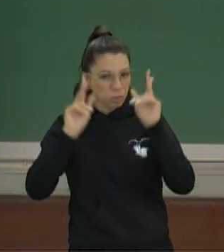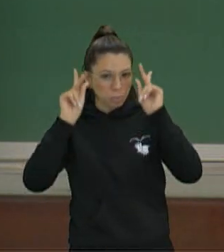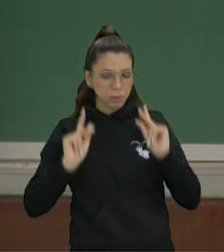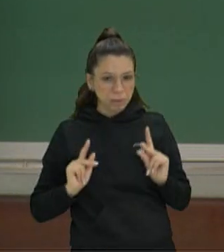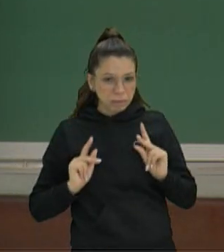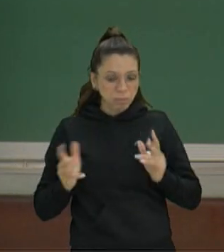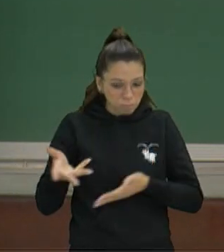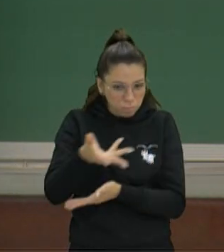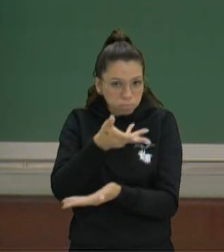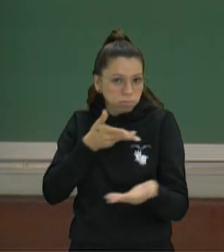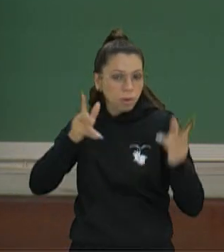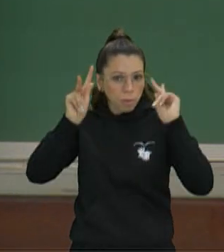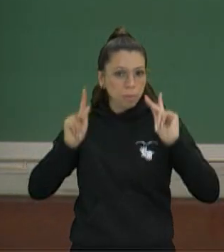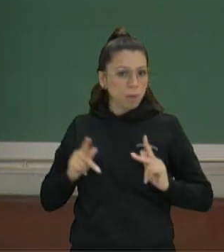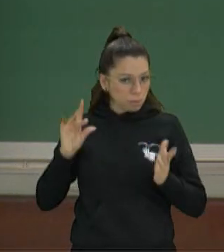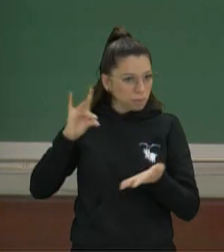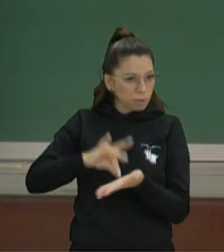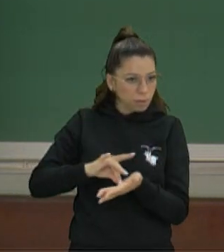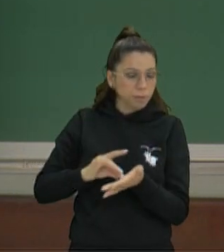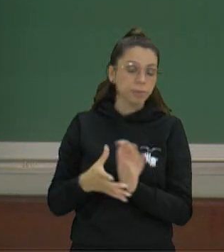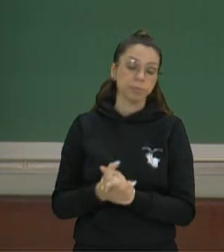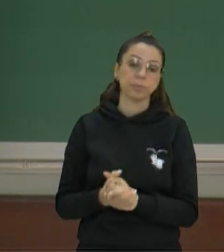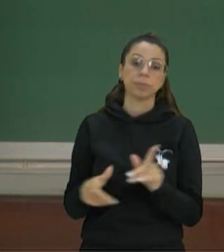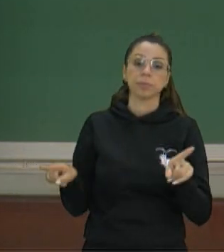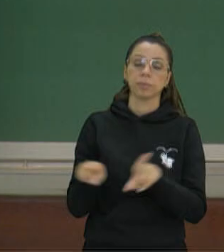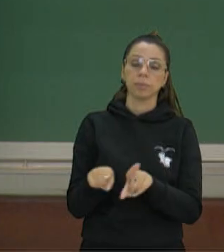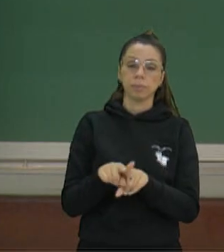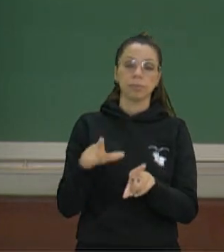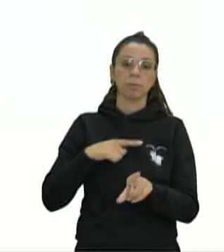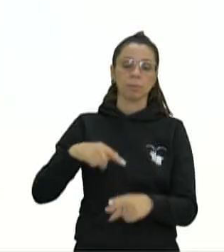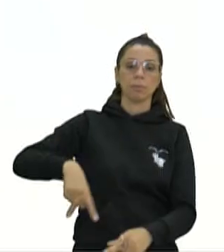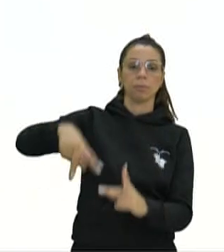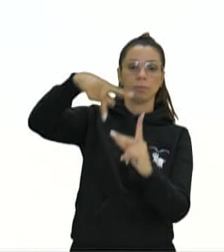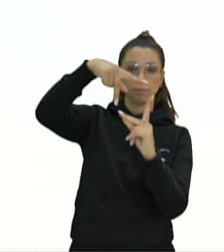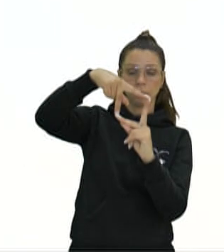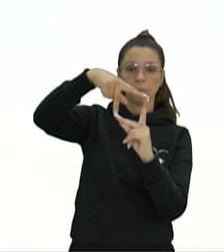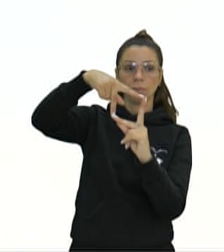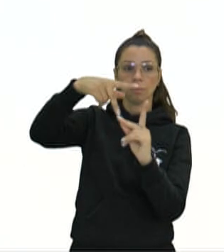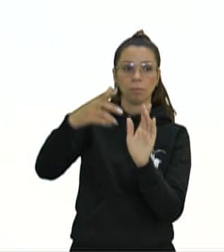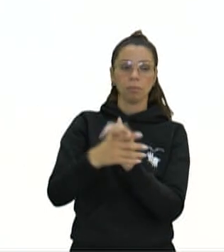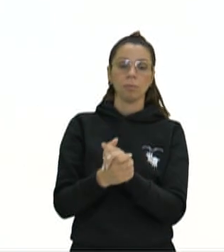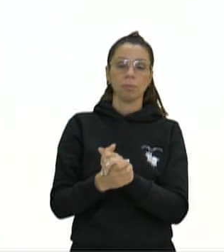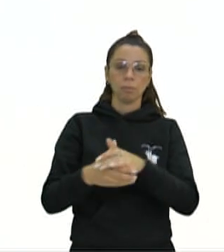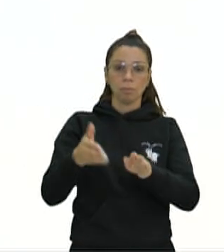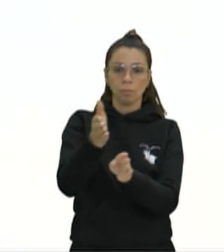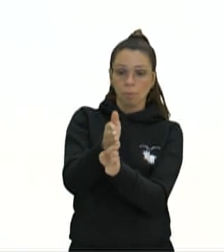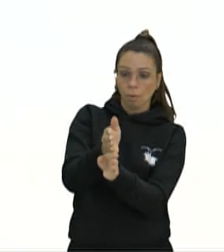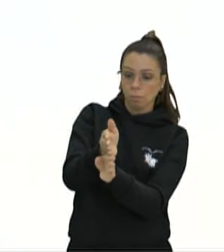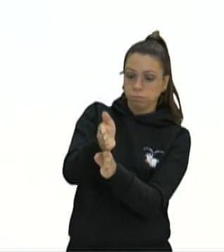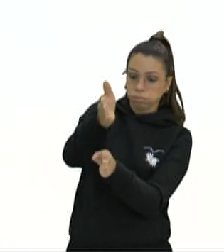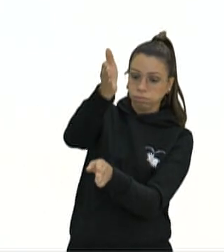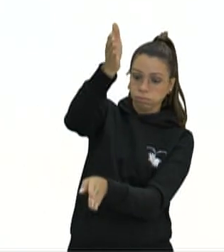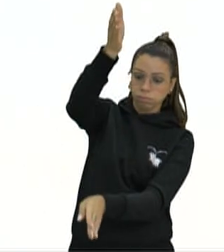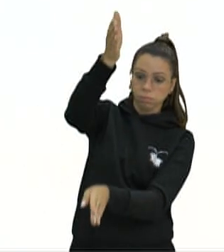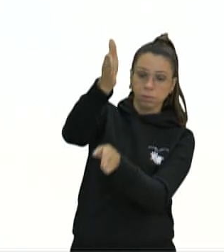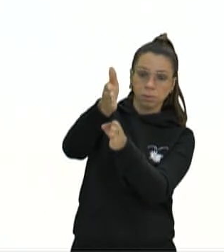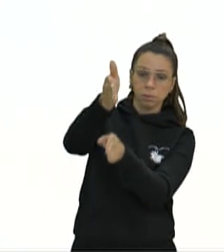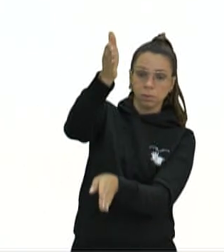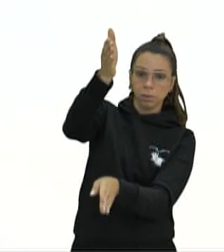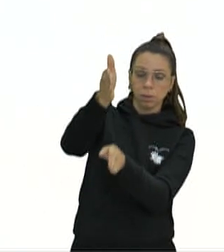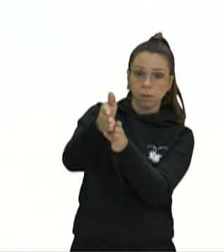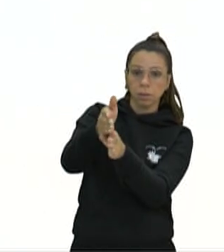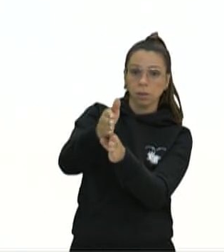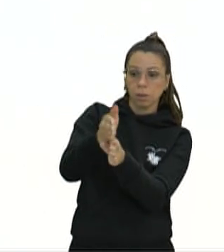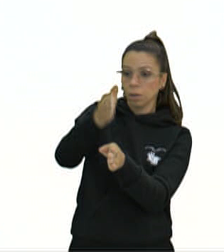né? E temos uma charge aqui também, um grande muro dividindo ali, provavelmente Estados Unidos